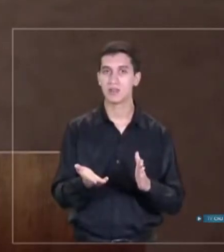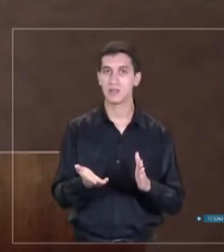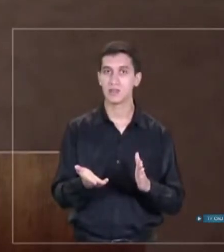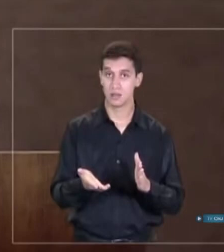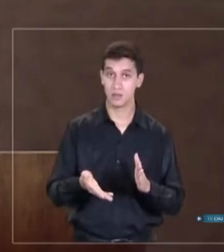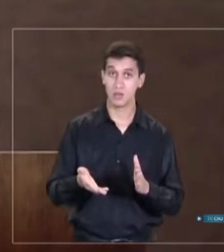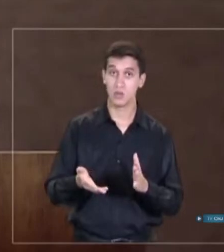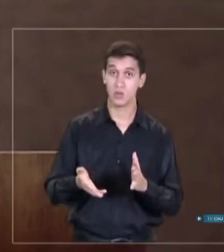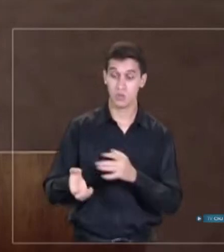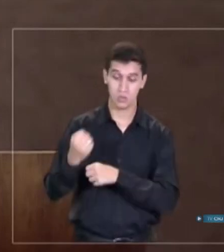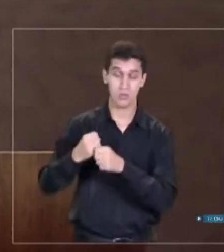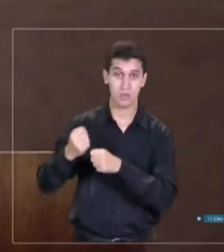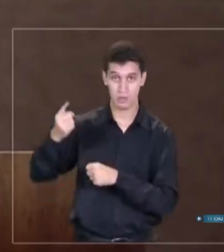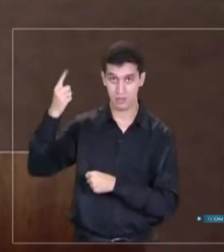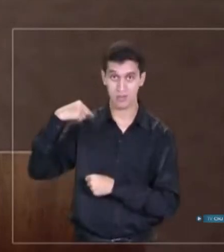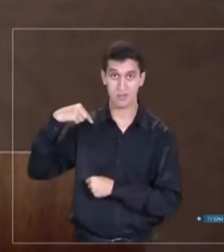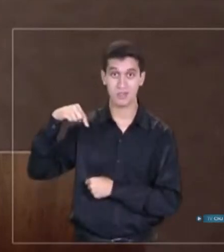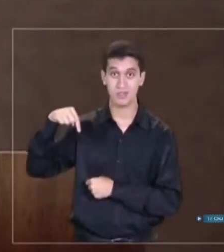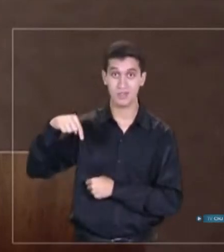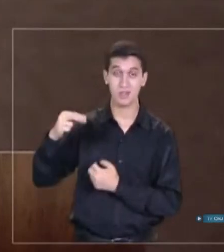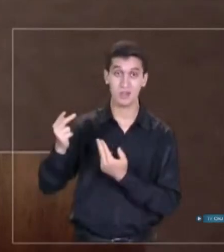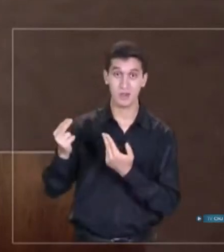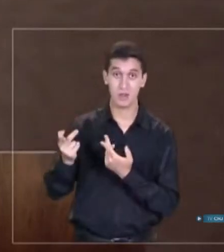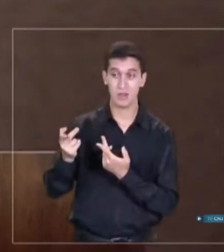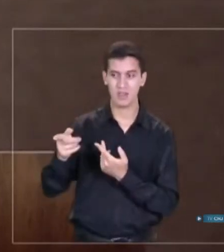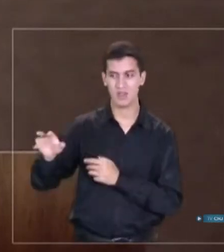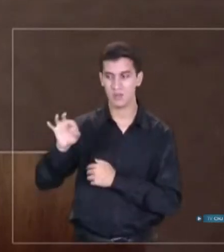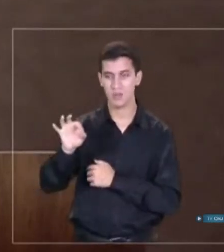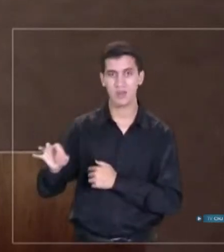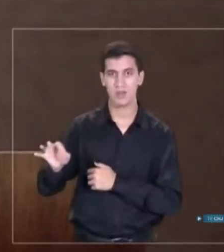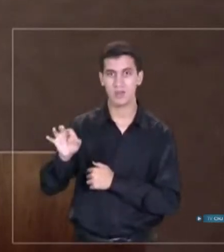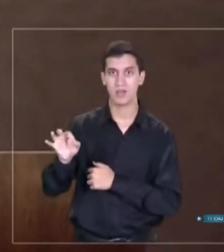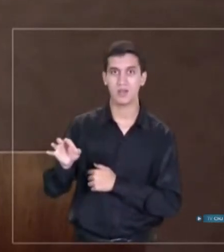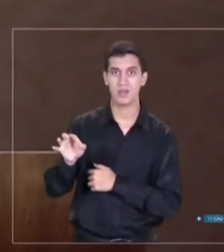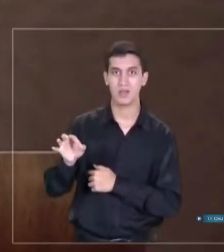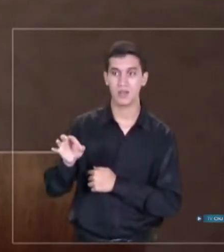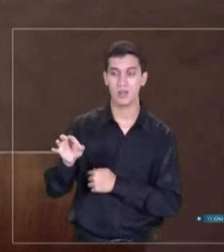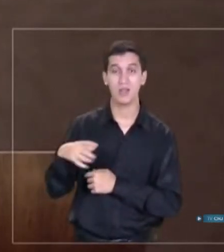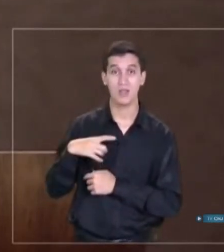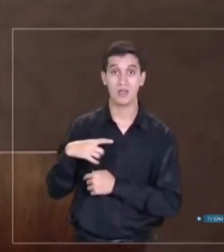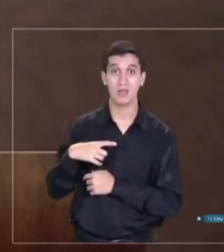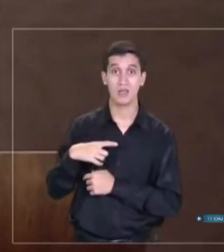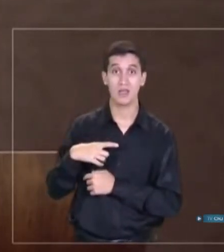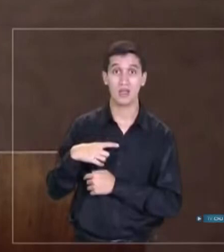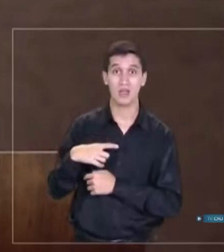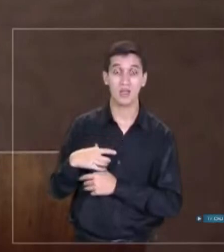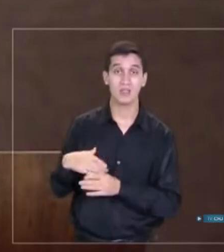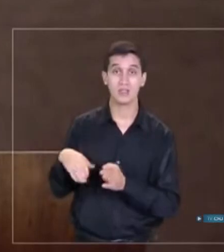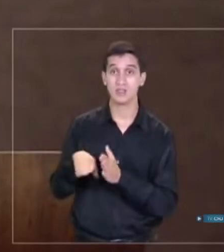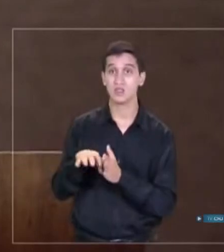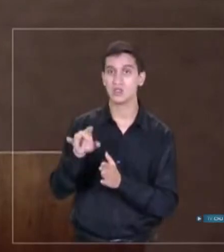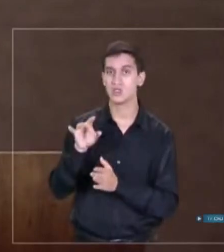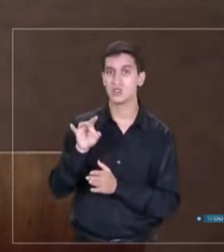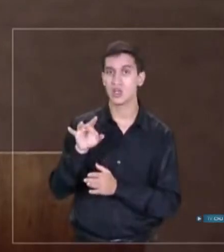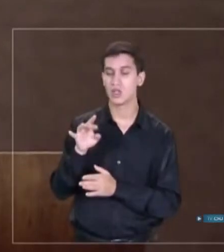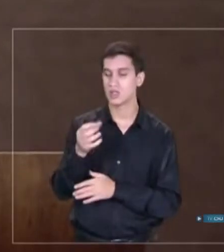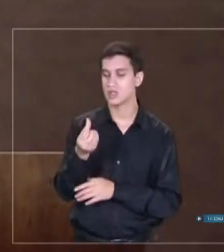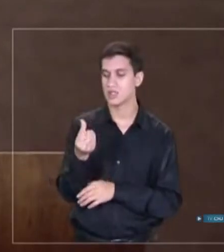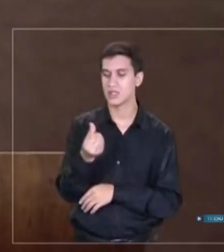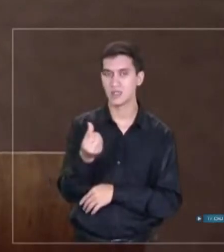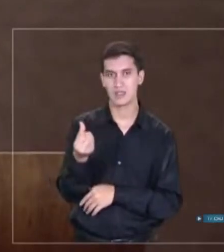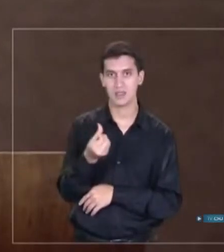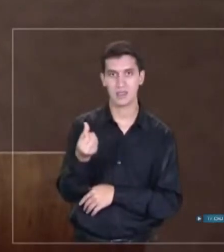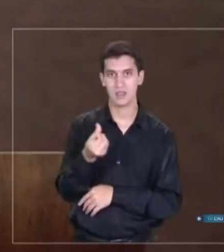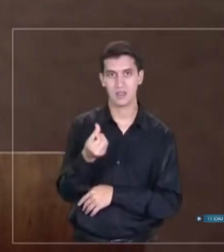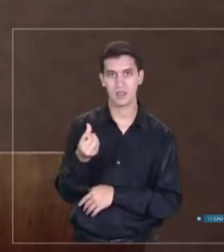na edição anterior esse percentual foi alcançado por tão só 666